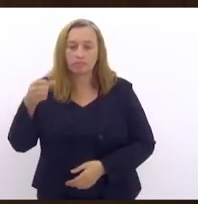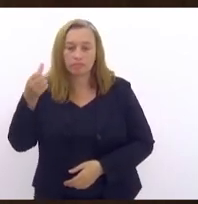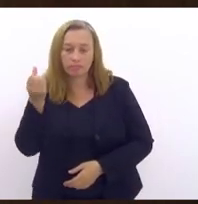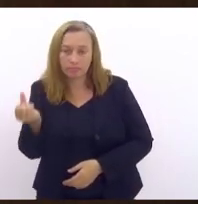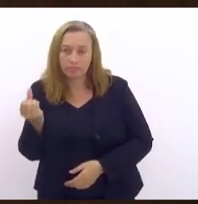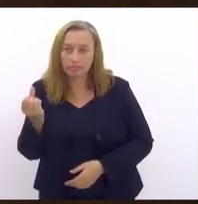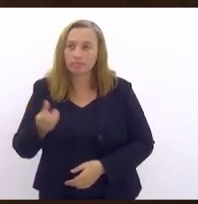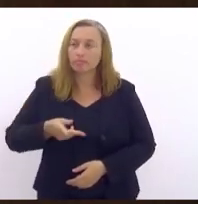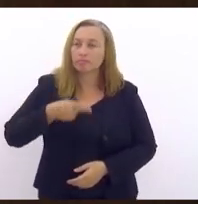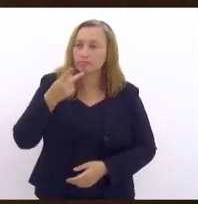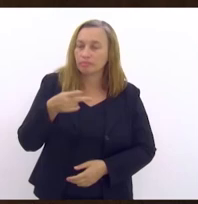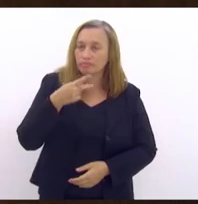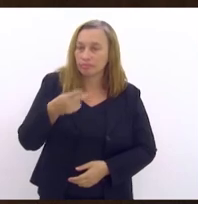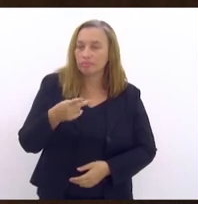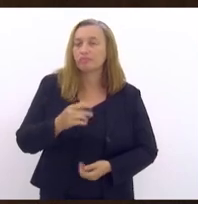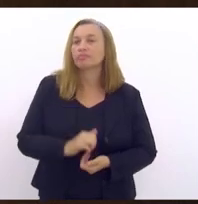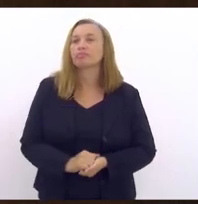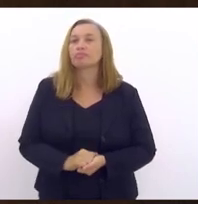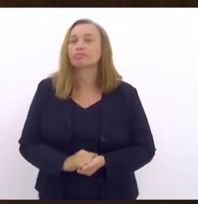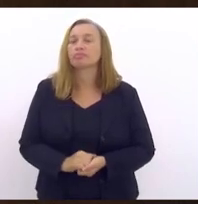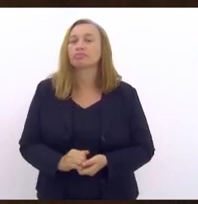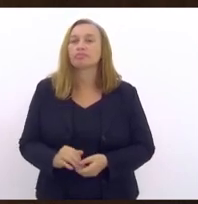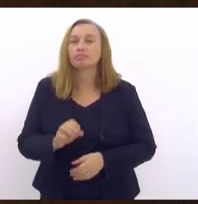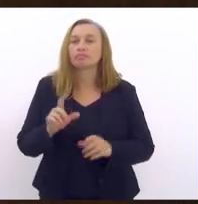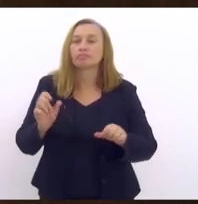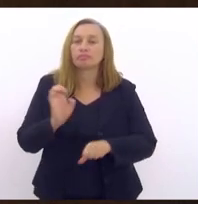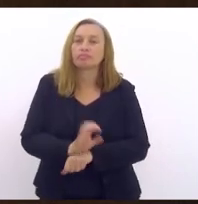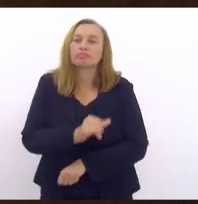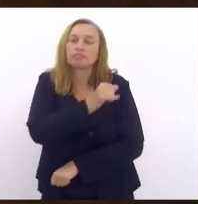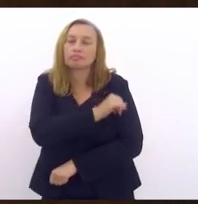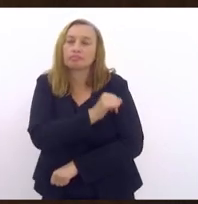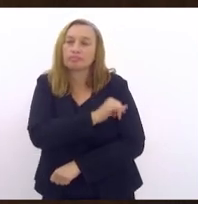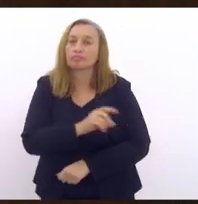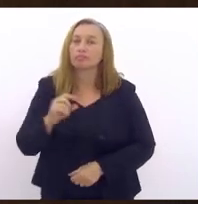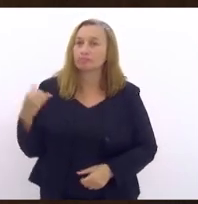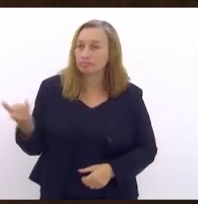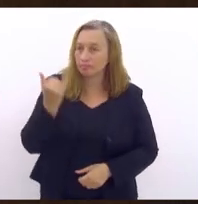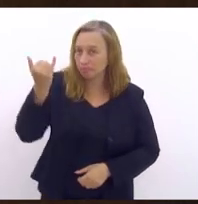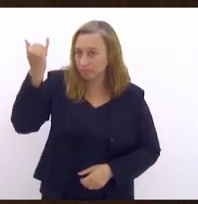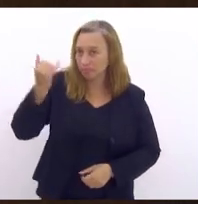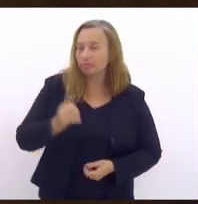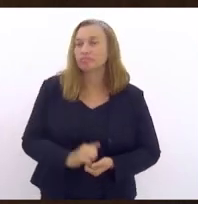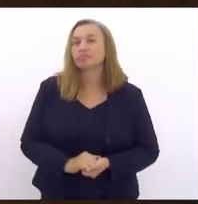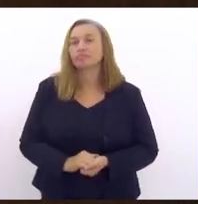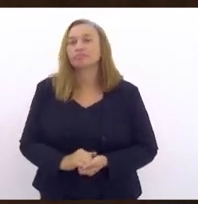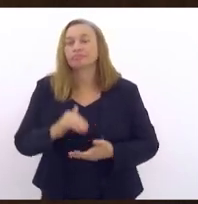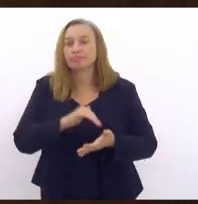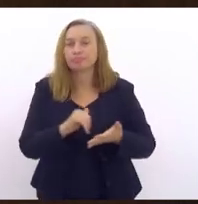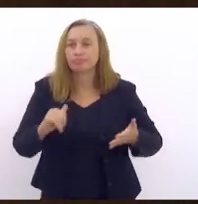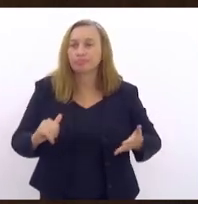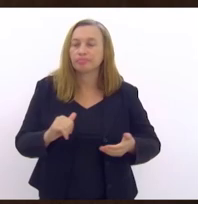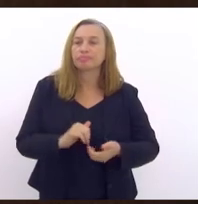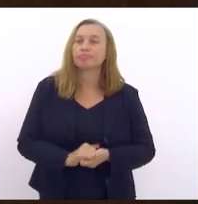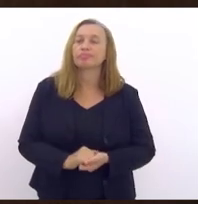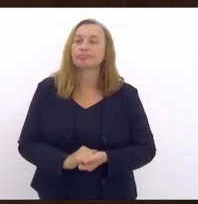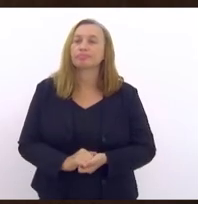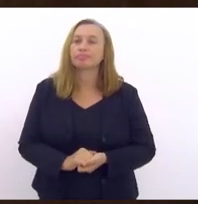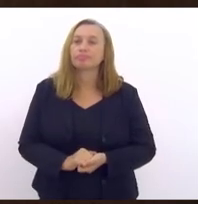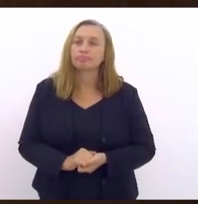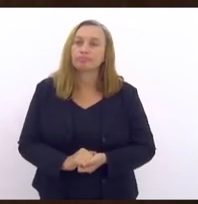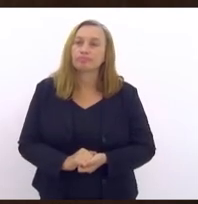trata sobre as UPPs no Estado do Rio de Janeiro. Porque é muito importante nós tirarmos as forças de segurança